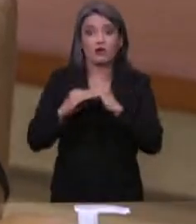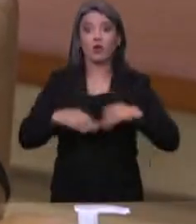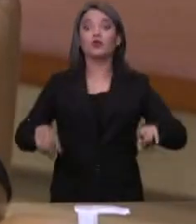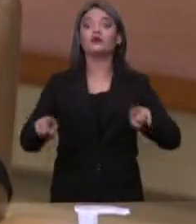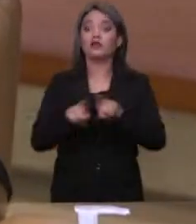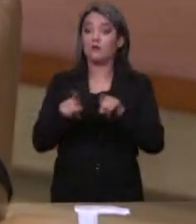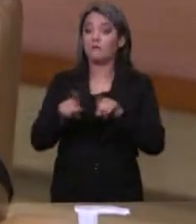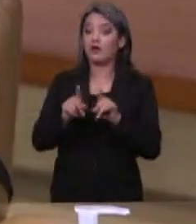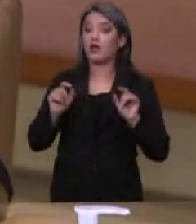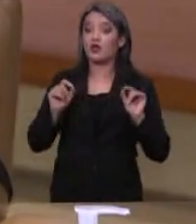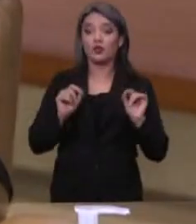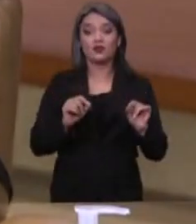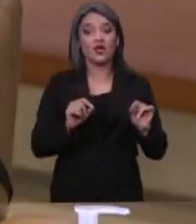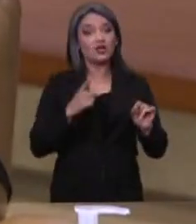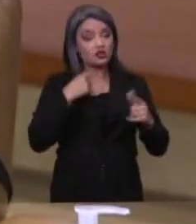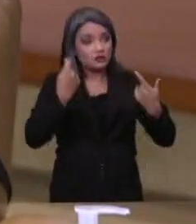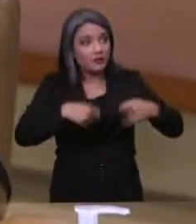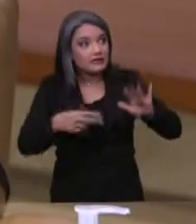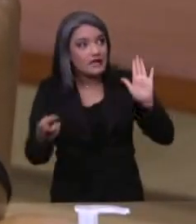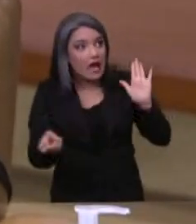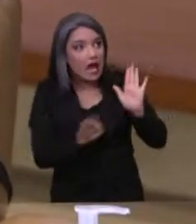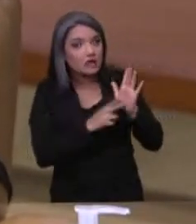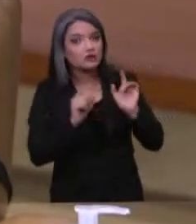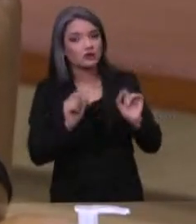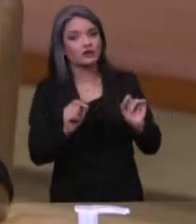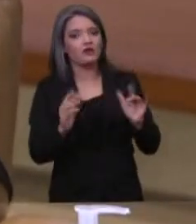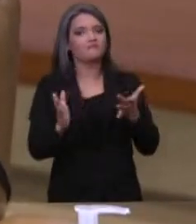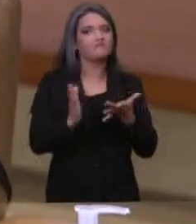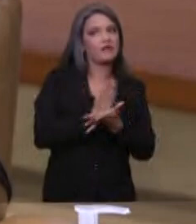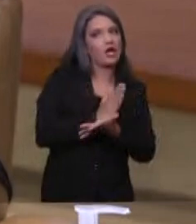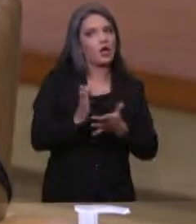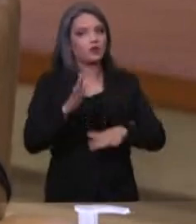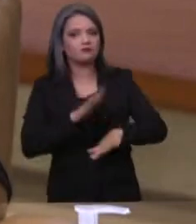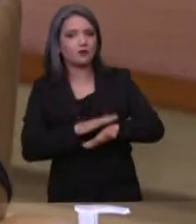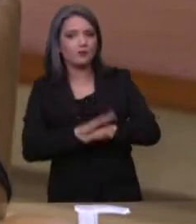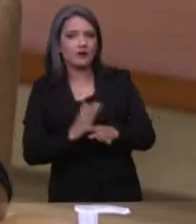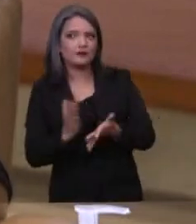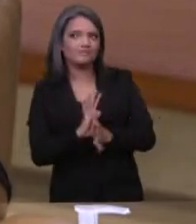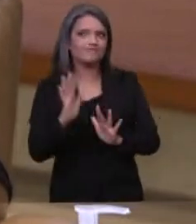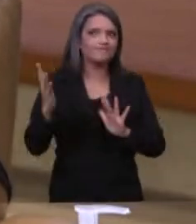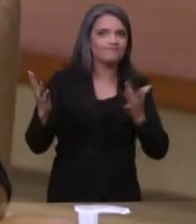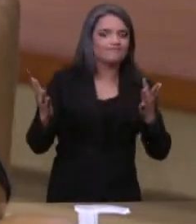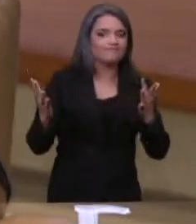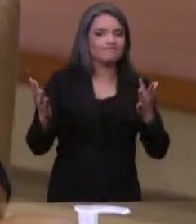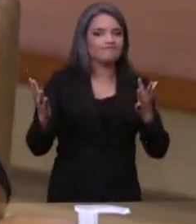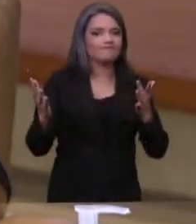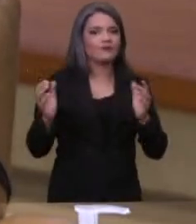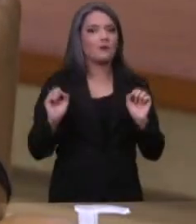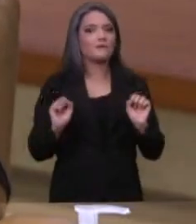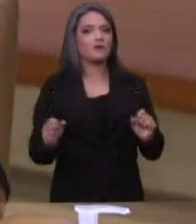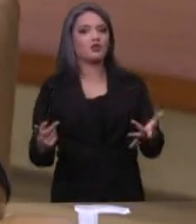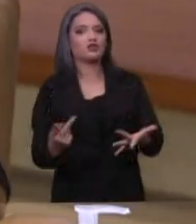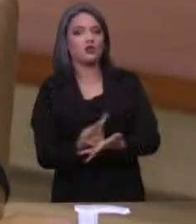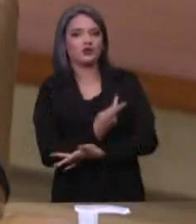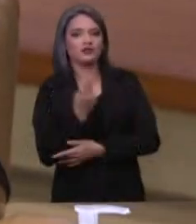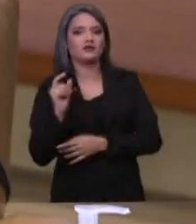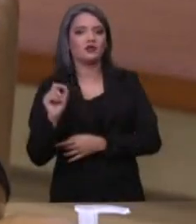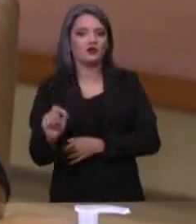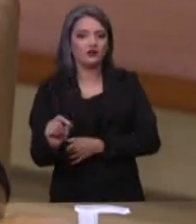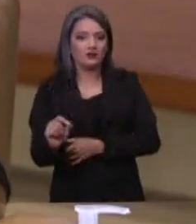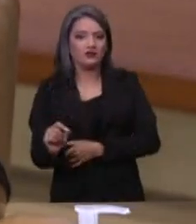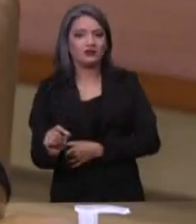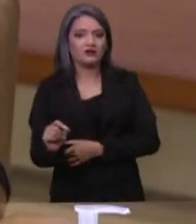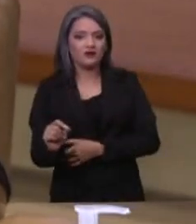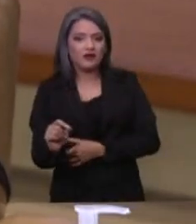o reconhecimento de que certas situações geram um não enquadramento